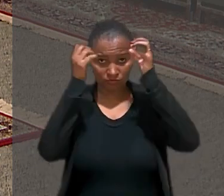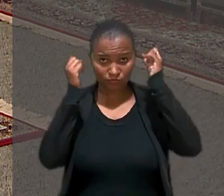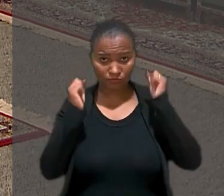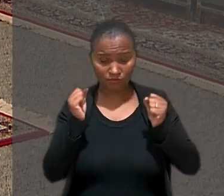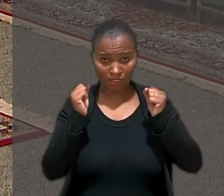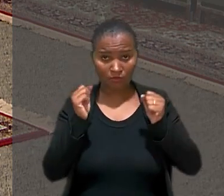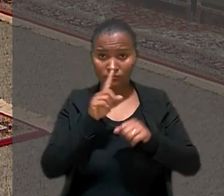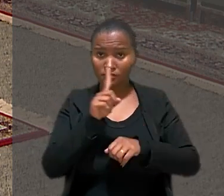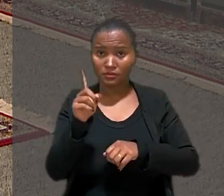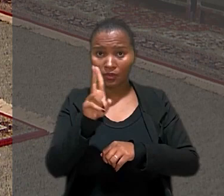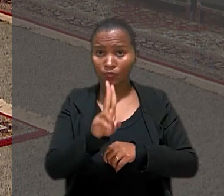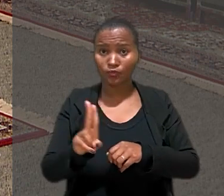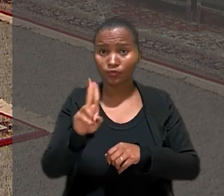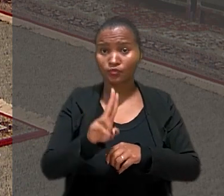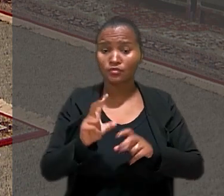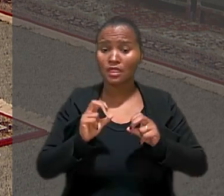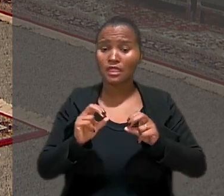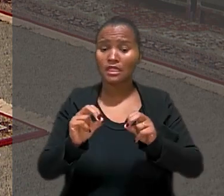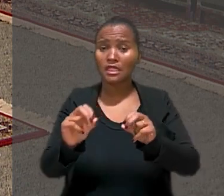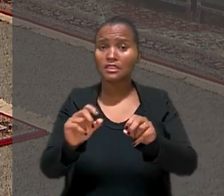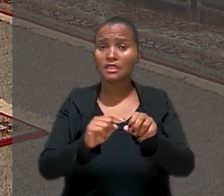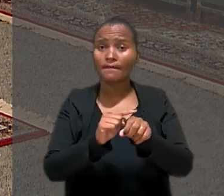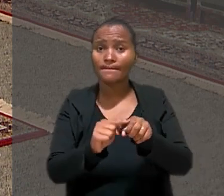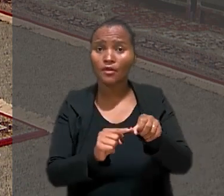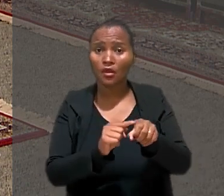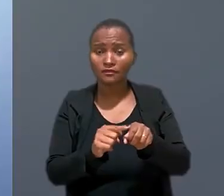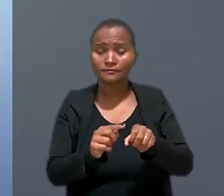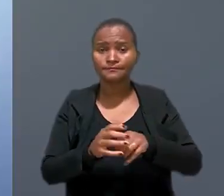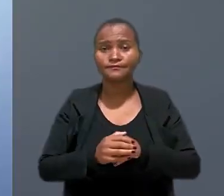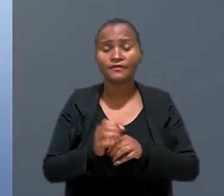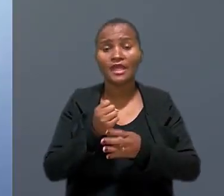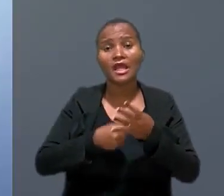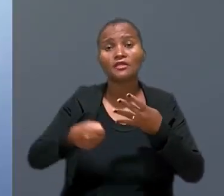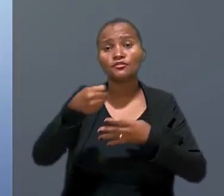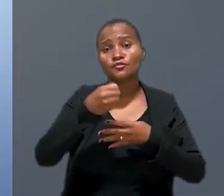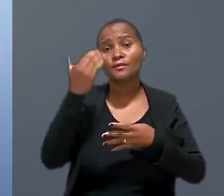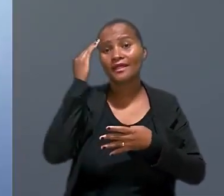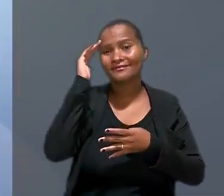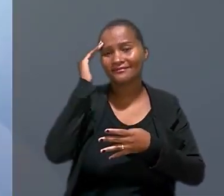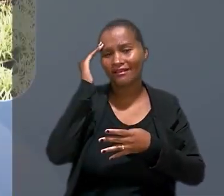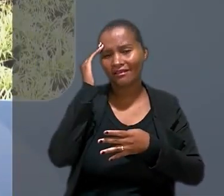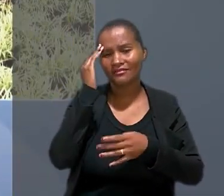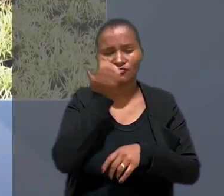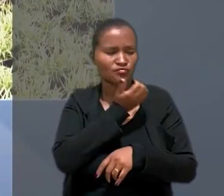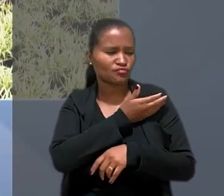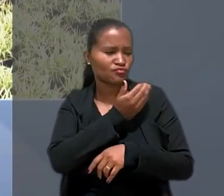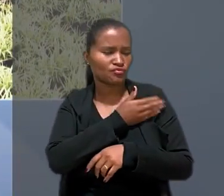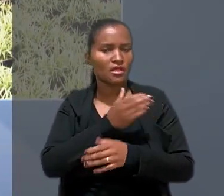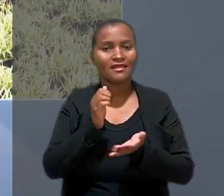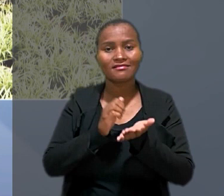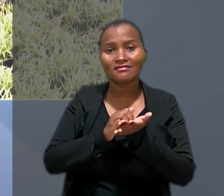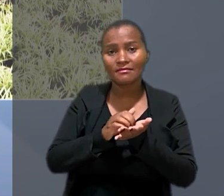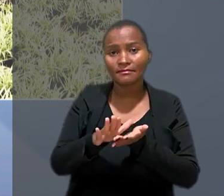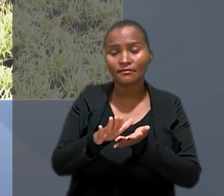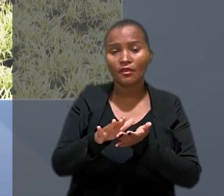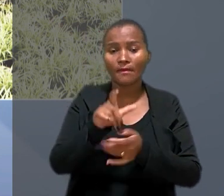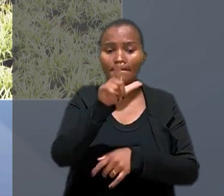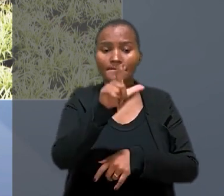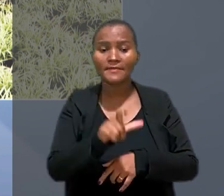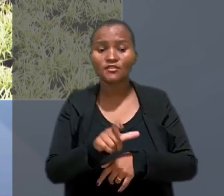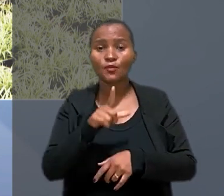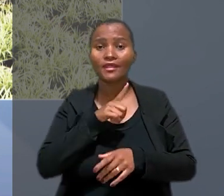443 do tribunal não se aplicaria ao câncer de próstata. A súmula considera discriminatória a despedida